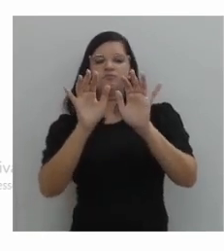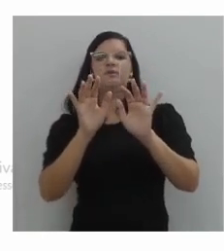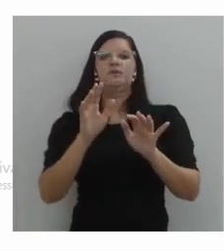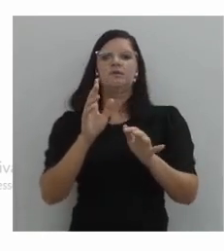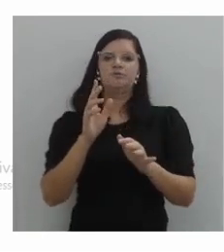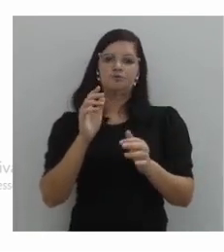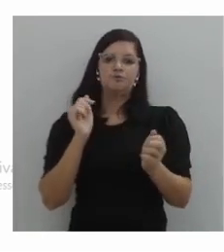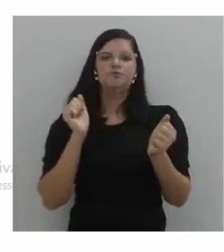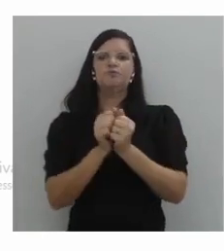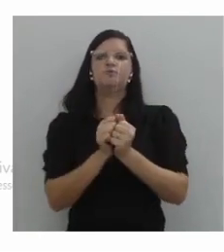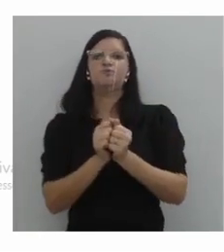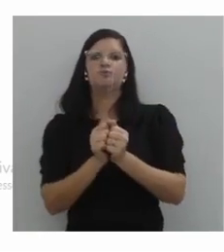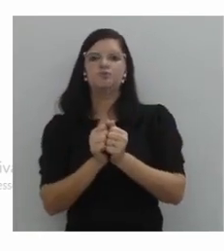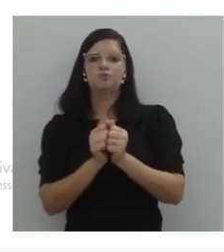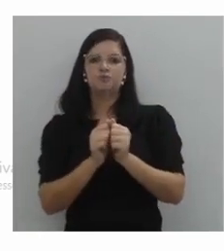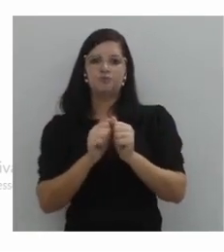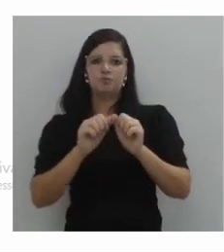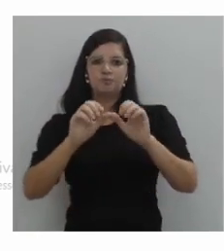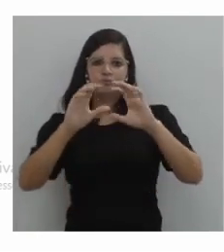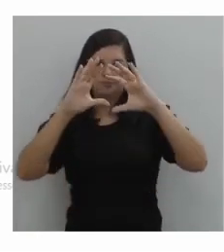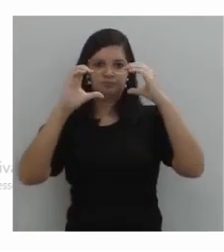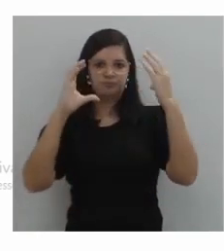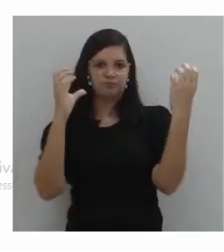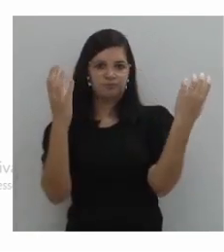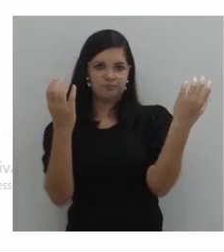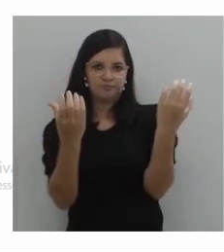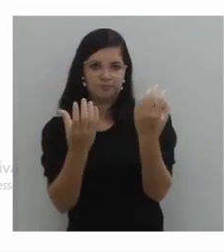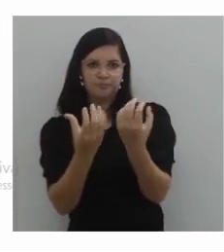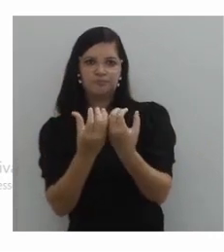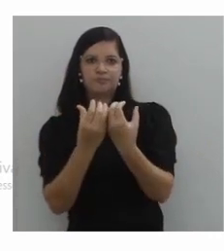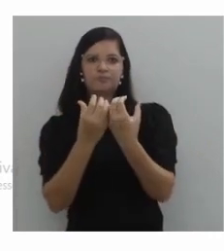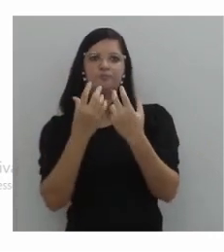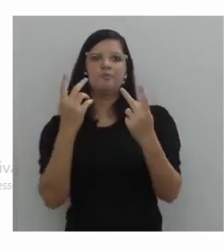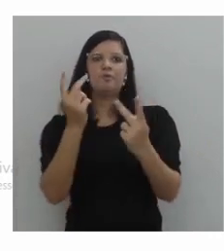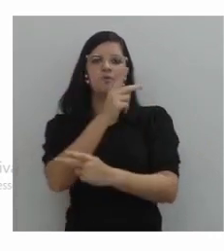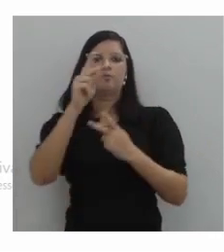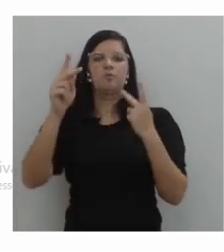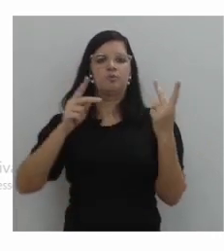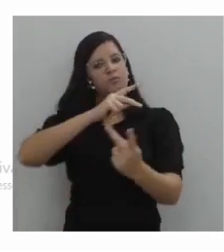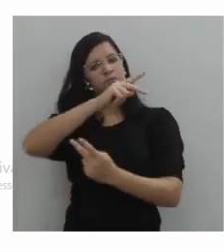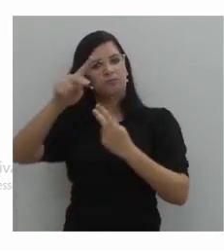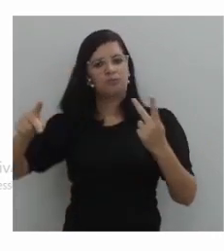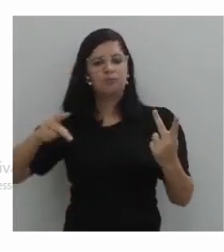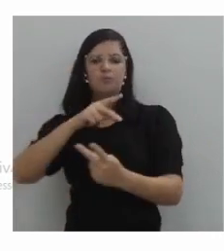vezes acompanhados por nuvens, e são